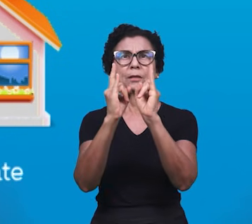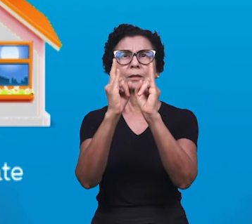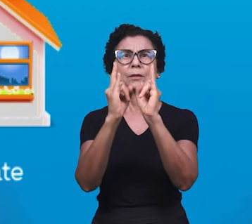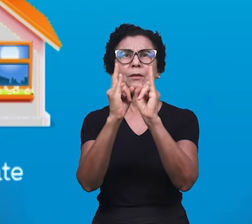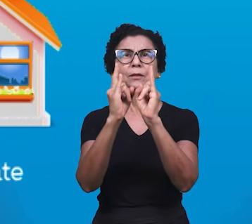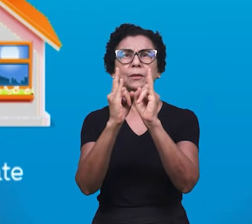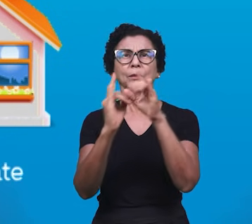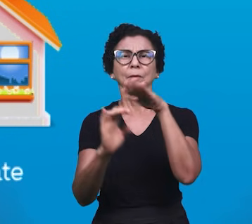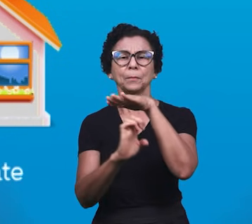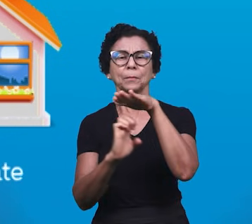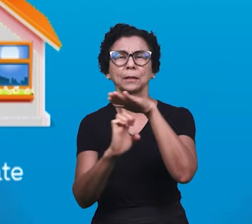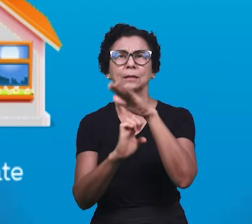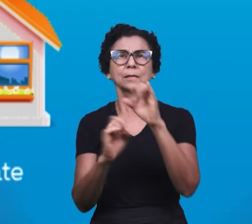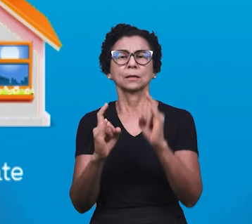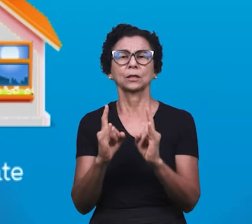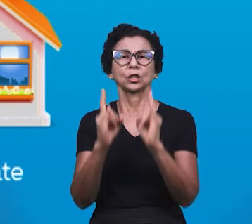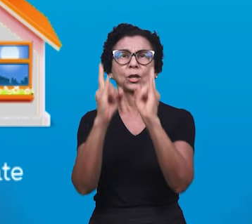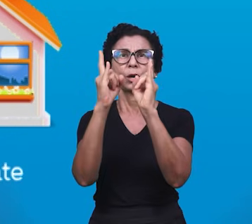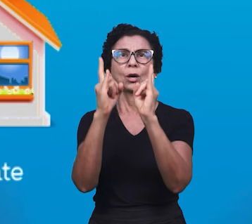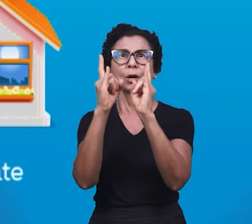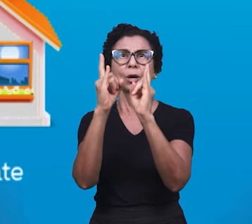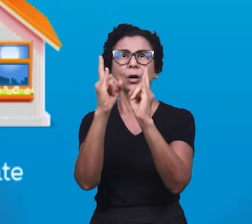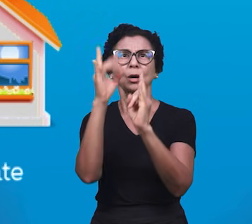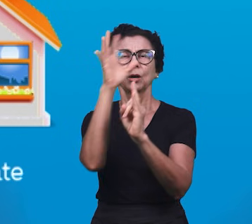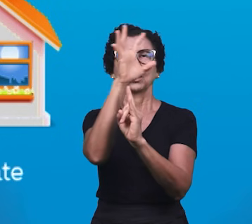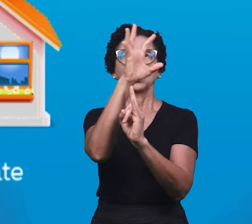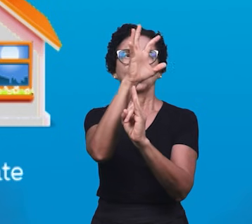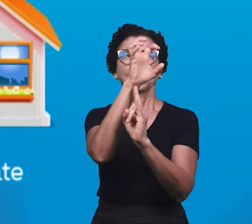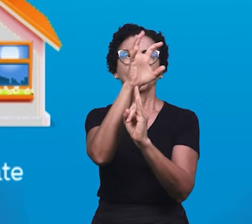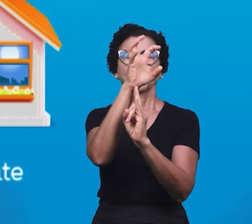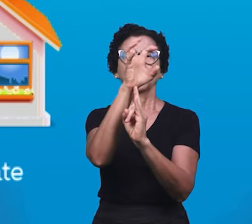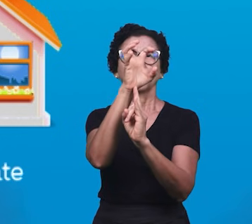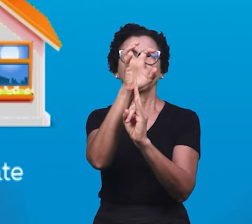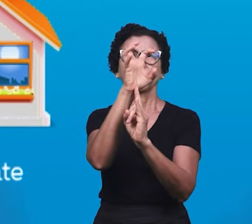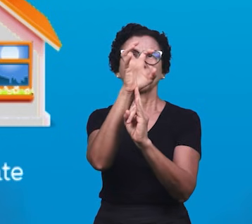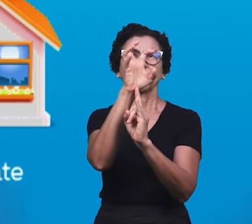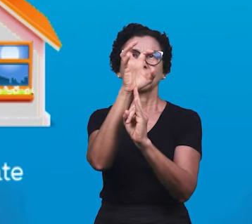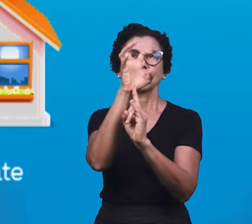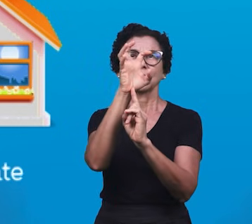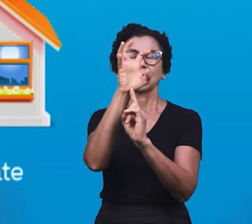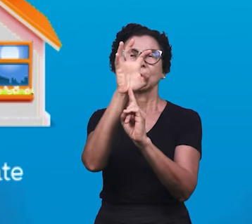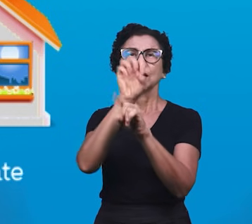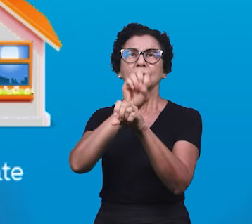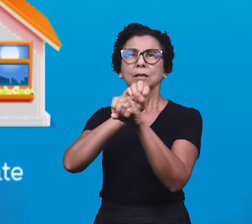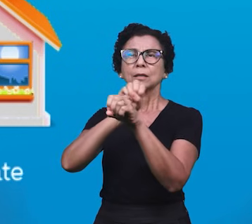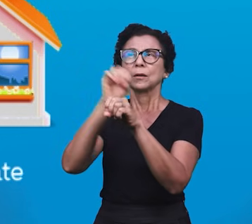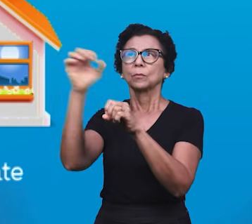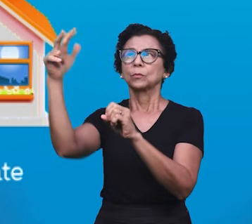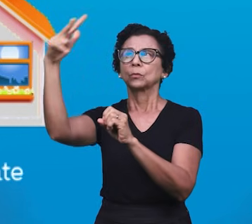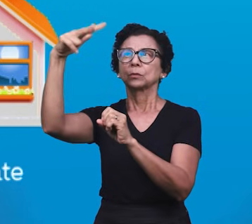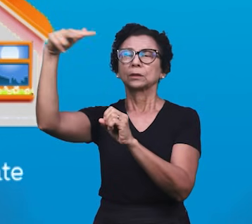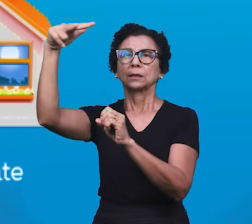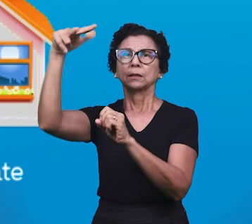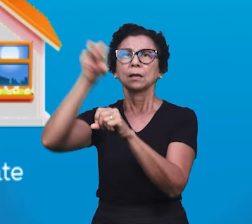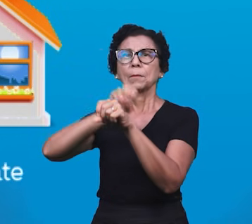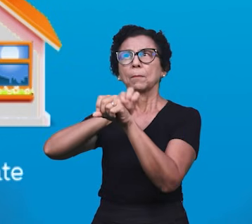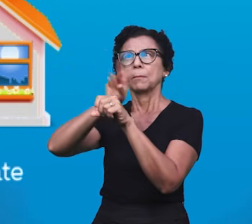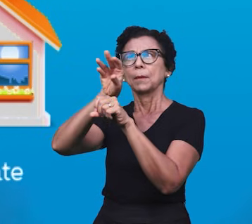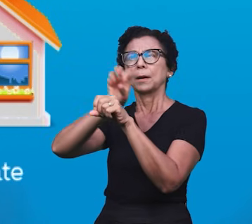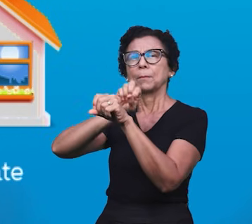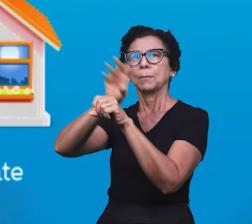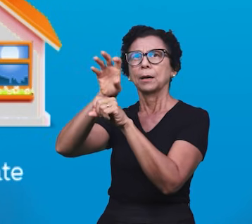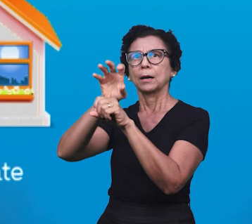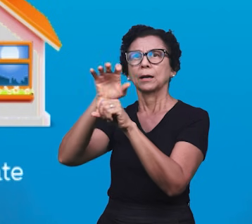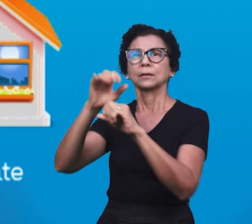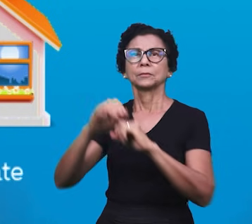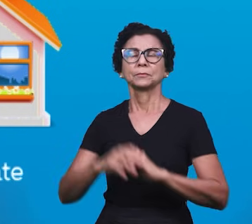operadora, ele está mandando o sinal para o satélite. Vemos que a TV Manaim ela está em dois